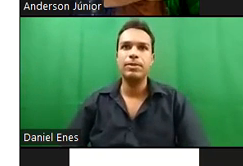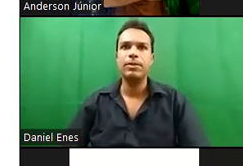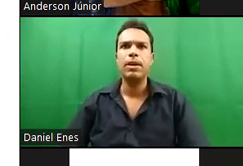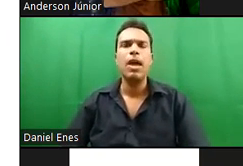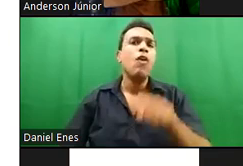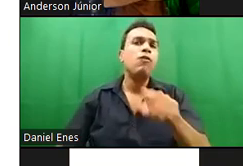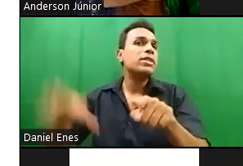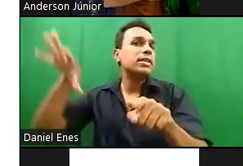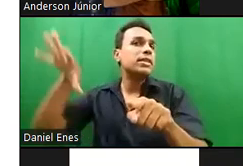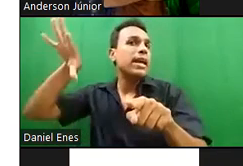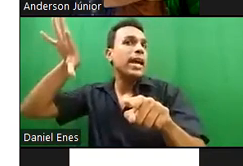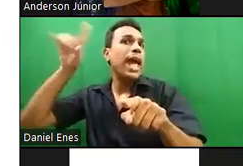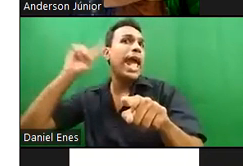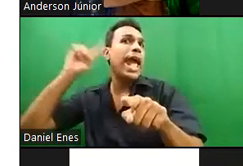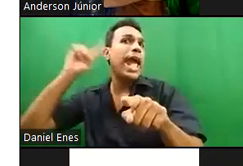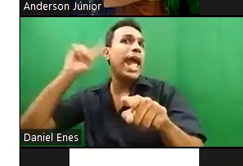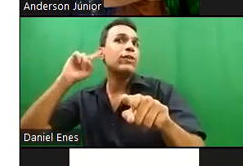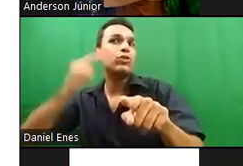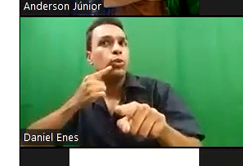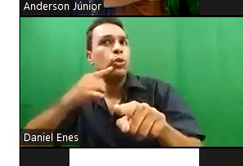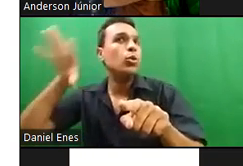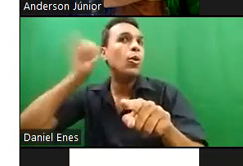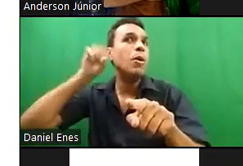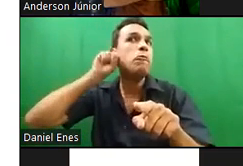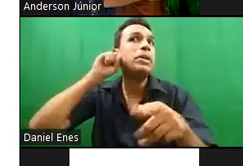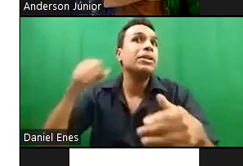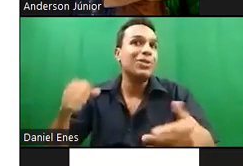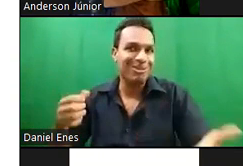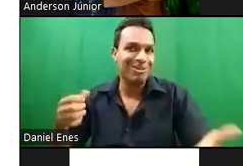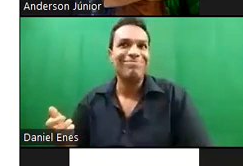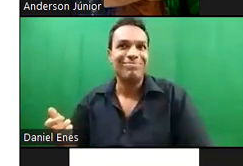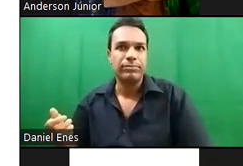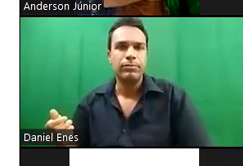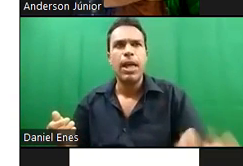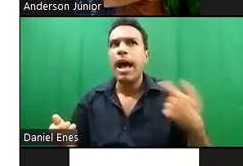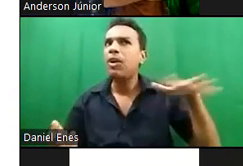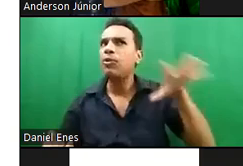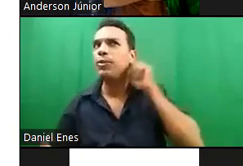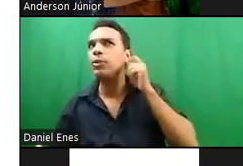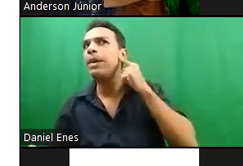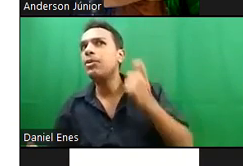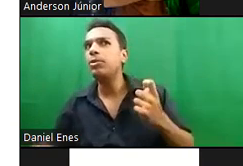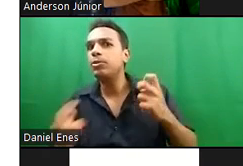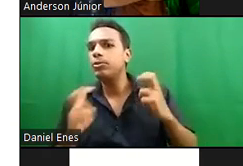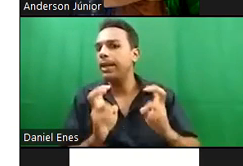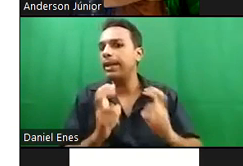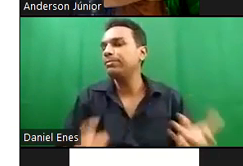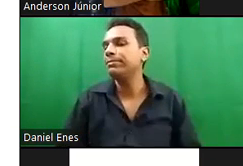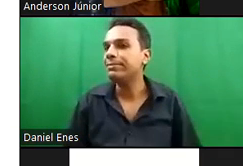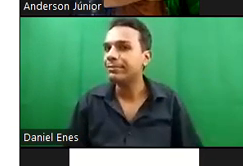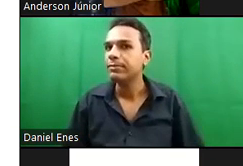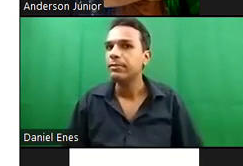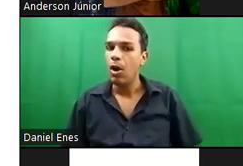Perceberam? Você é surdo ou é ouvinte? Ah, eu ouvi o barulho do